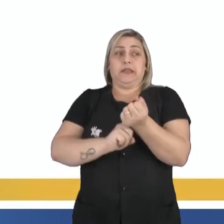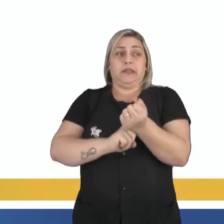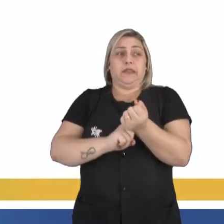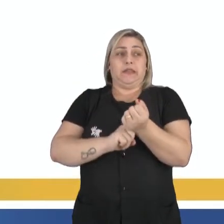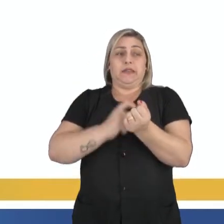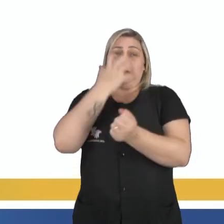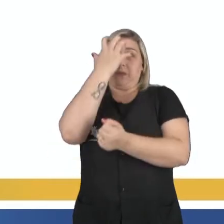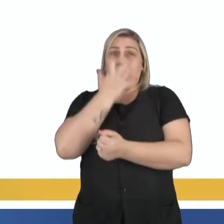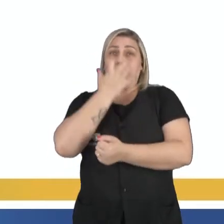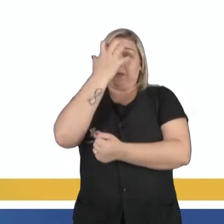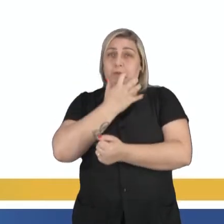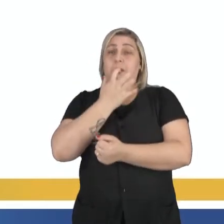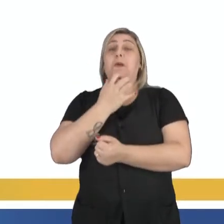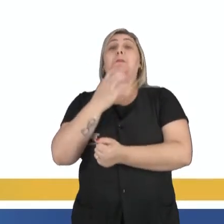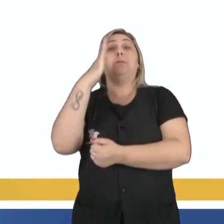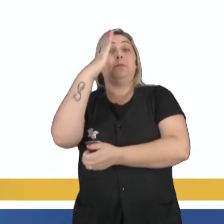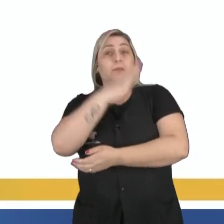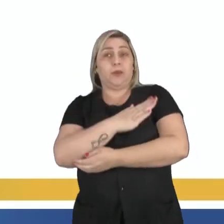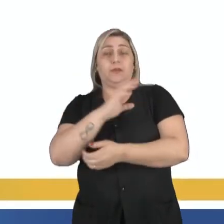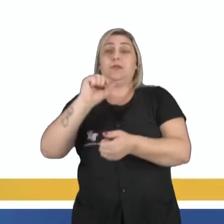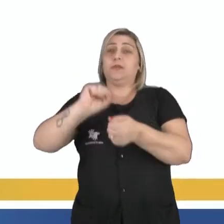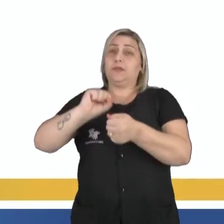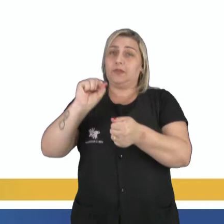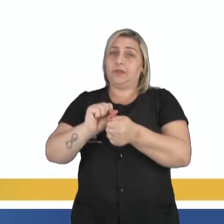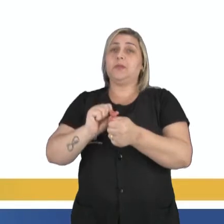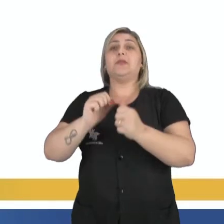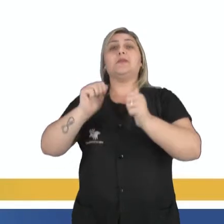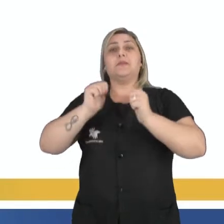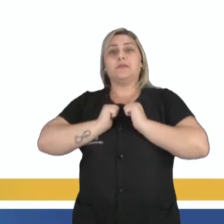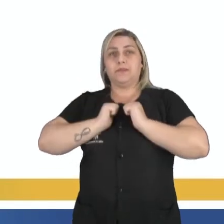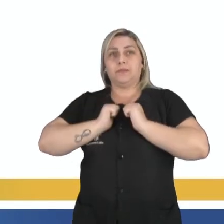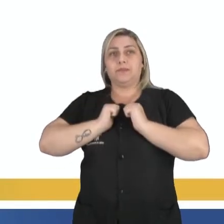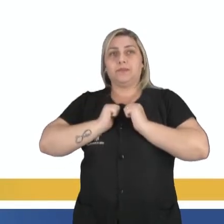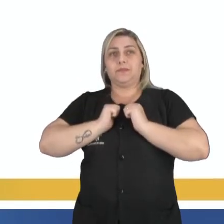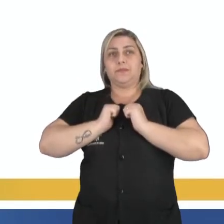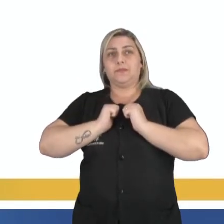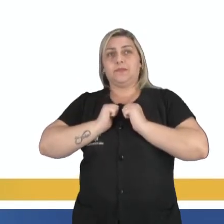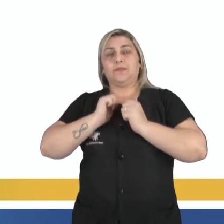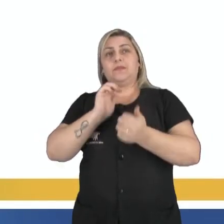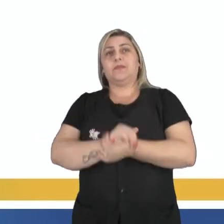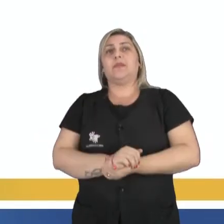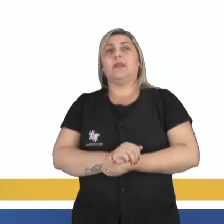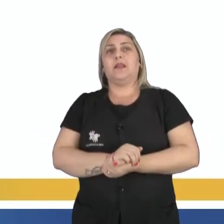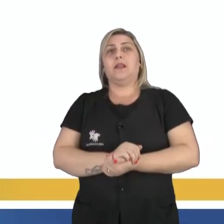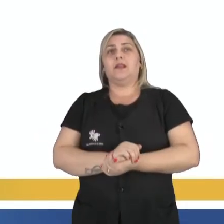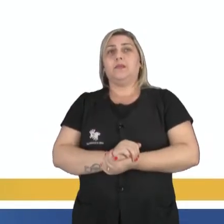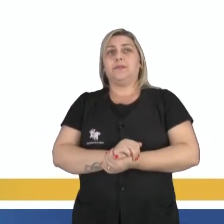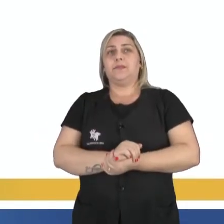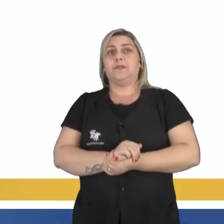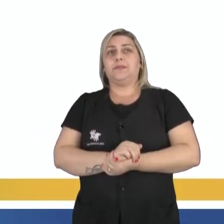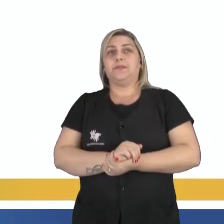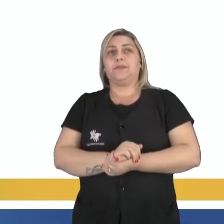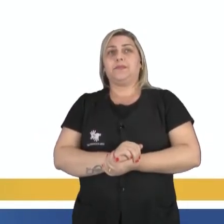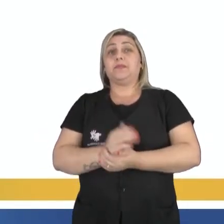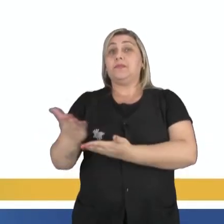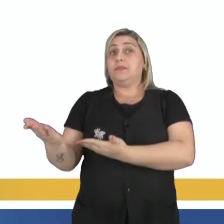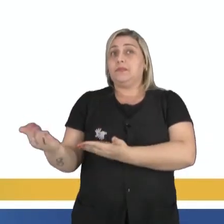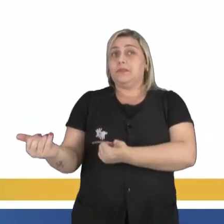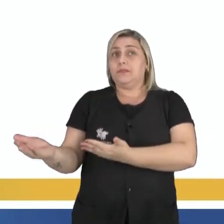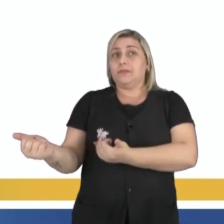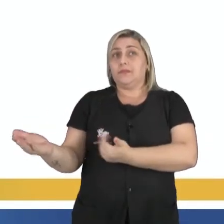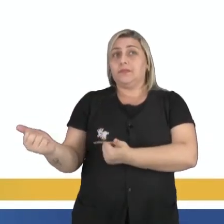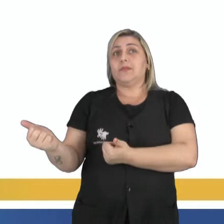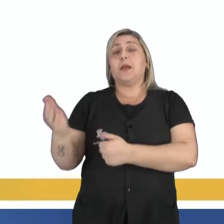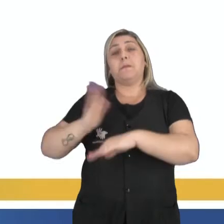os maiores males causados por esse comportamento. Os efeitos são sentidos especialmente por jovens